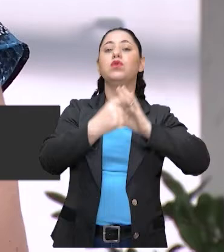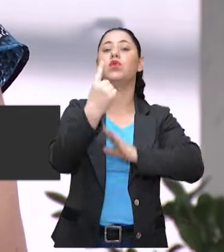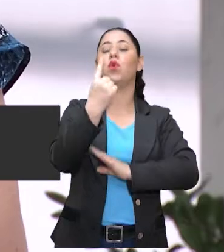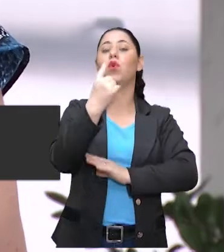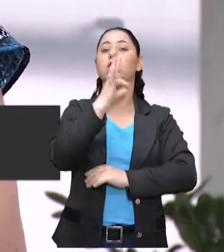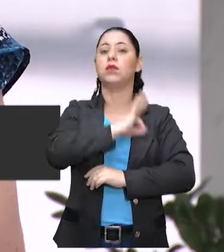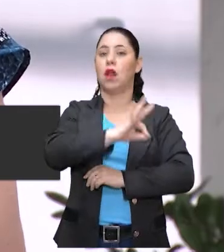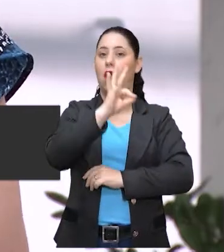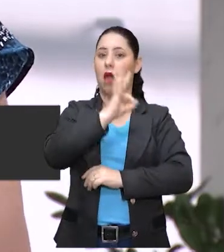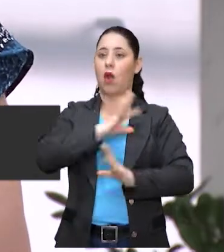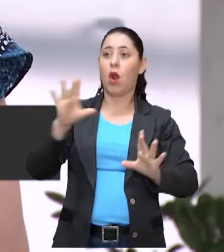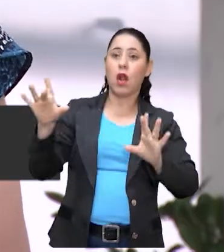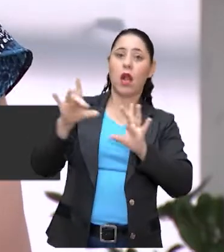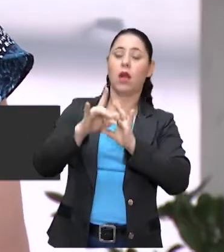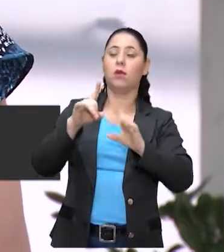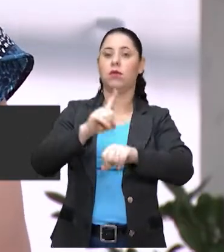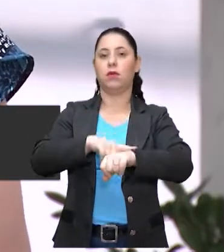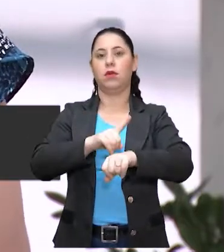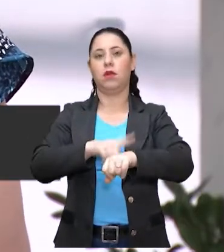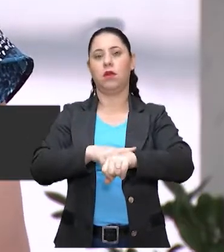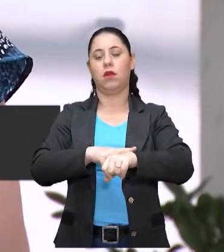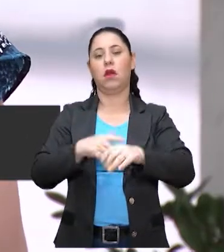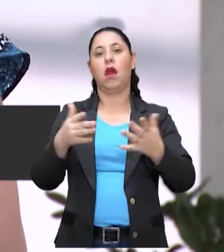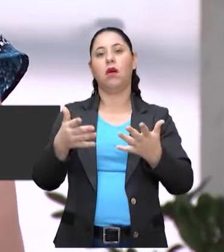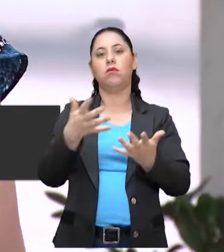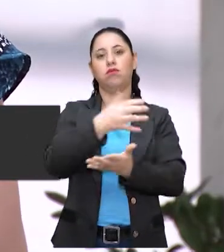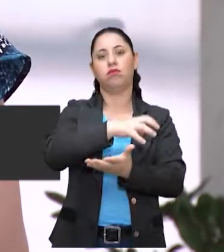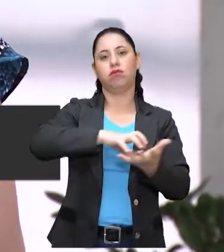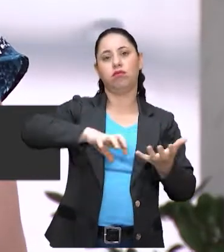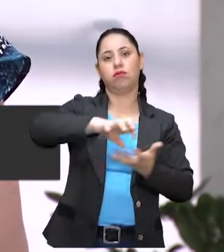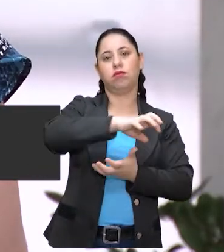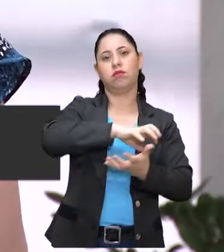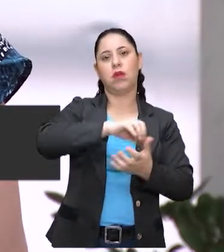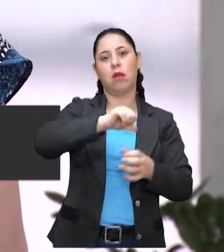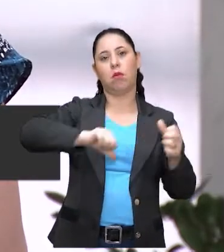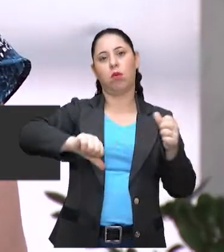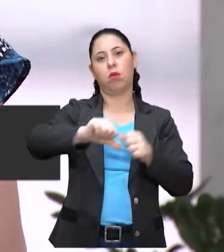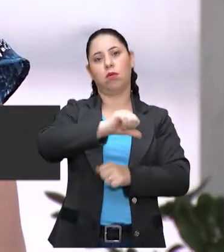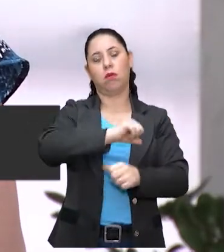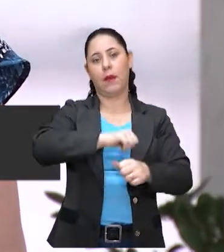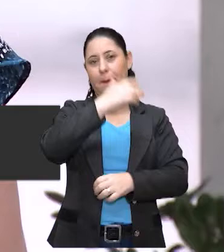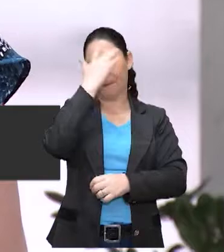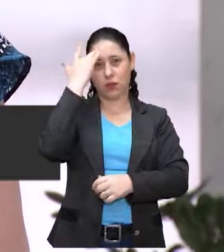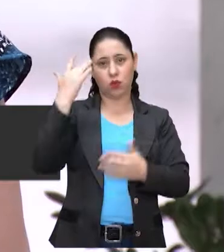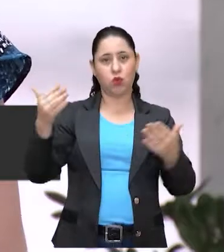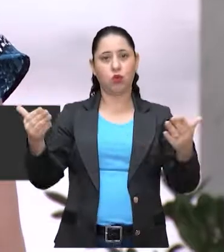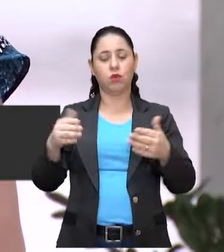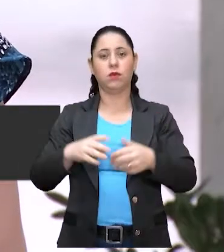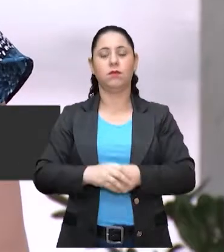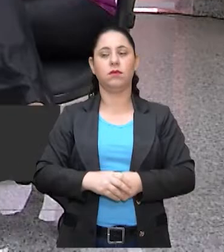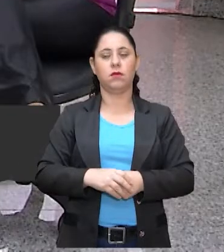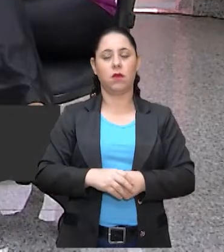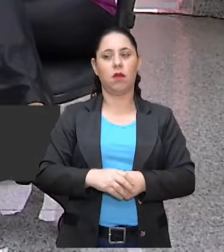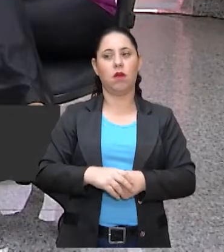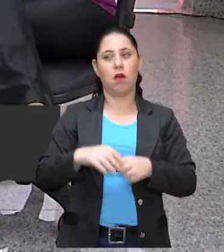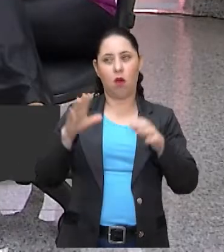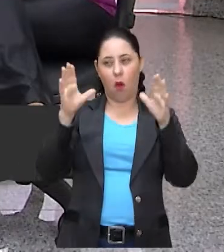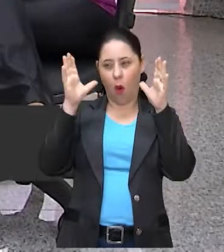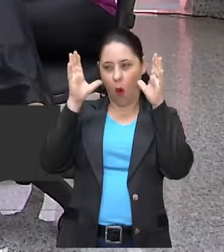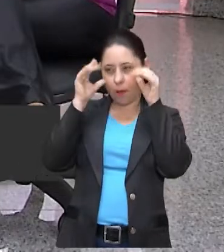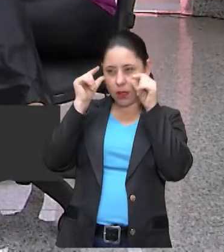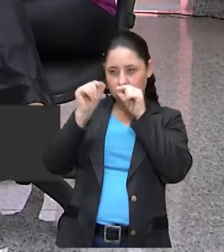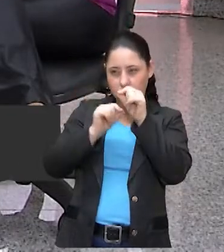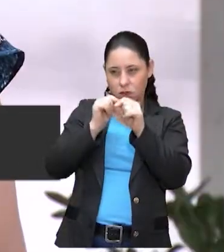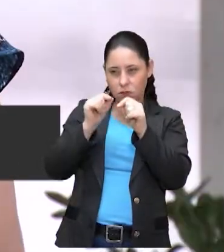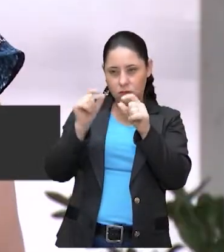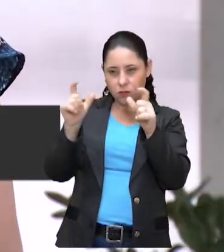menos do que um salário mínimo, apesar do vínculo ser temporário. E isso com a reforma trabalhista de 2017 mudou. Então as pessoas hoje, a gente tem